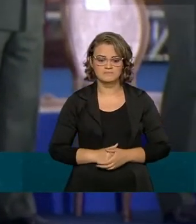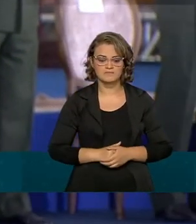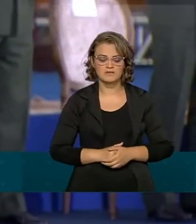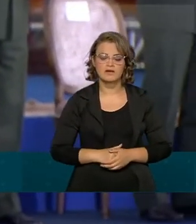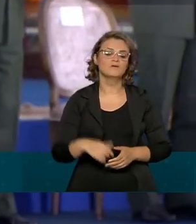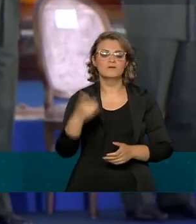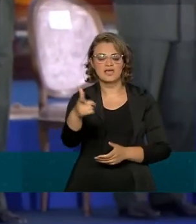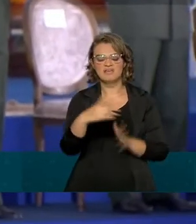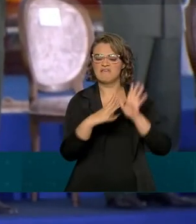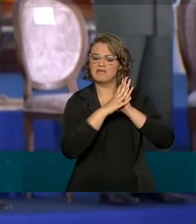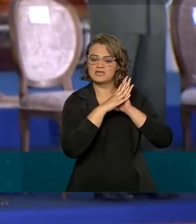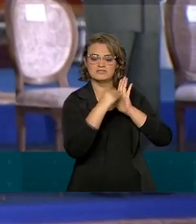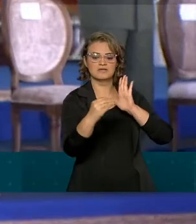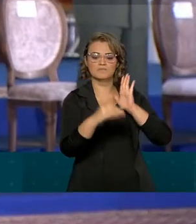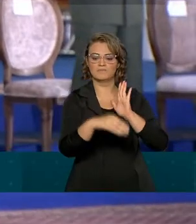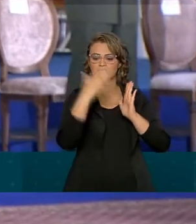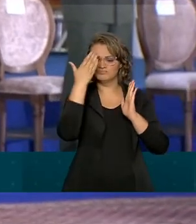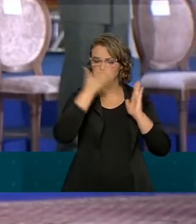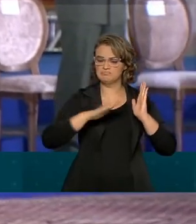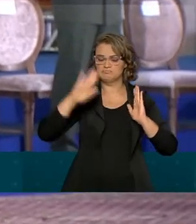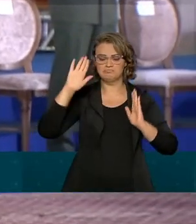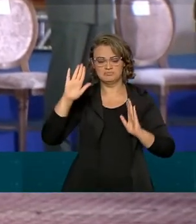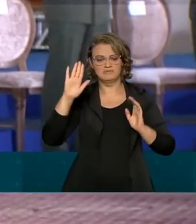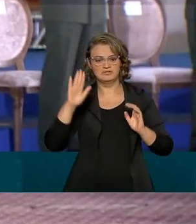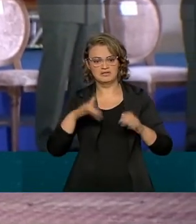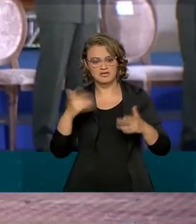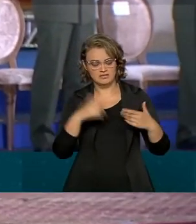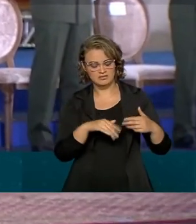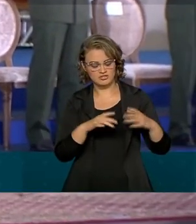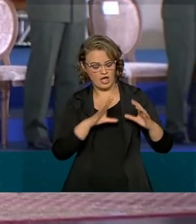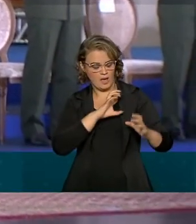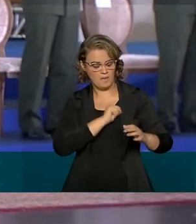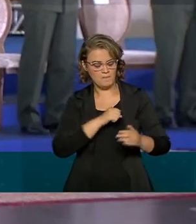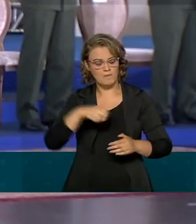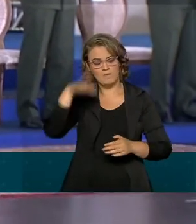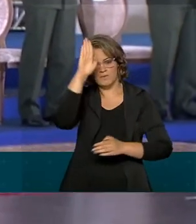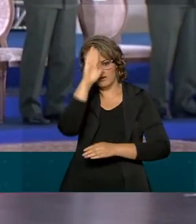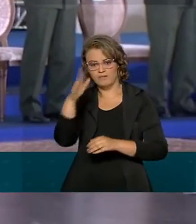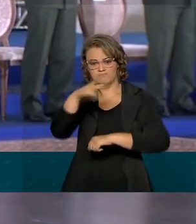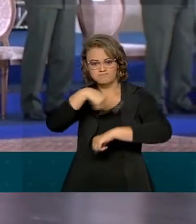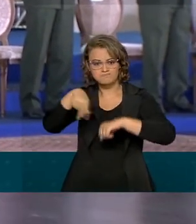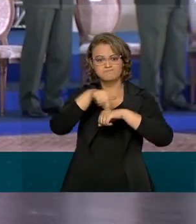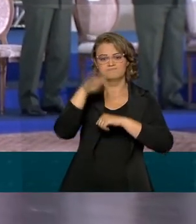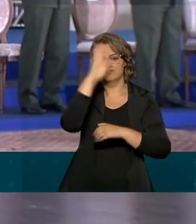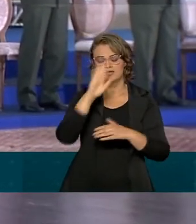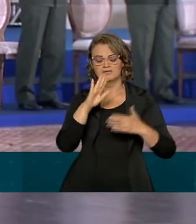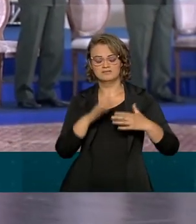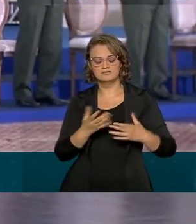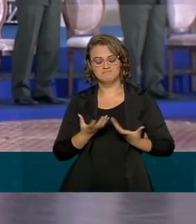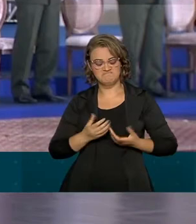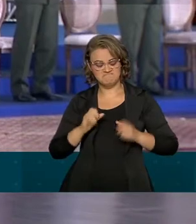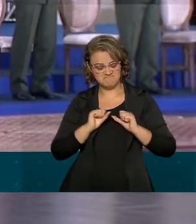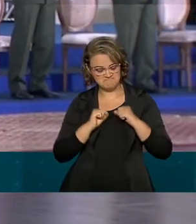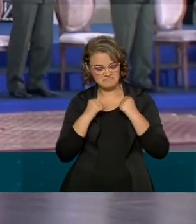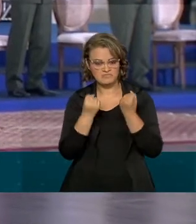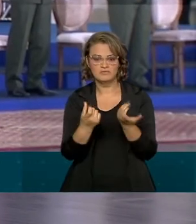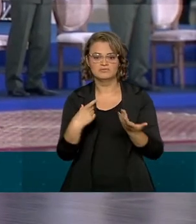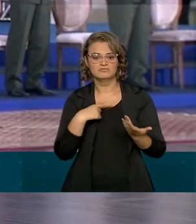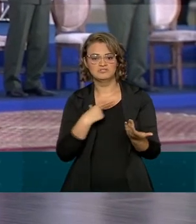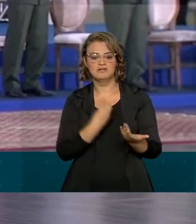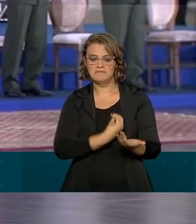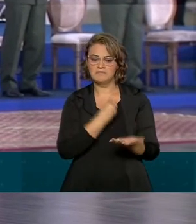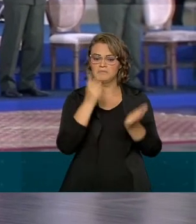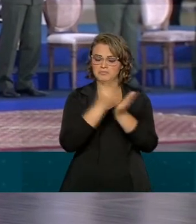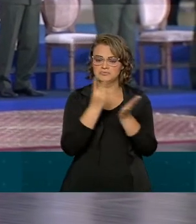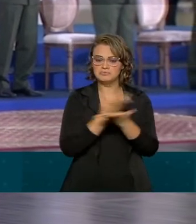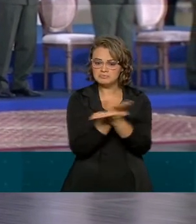seu exemplo de fidelidade aos valores da nacionalidade e dia inteira Dedicação à Pátria permanece